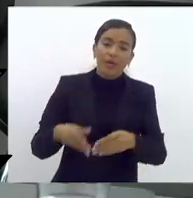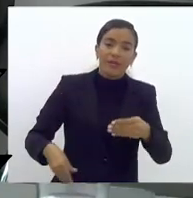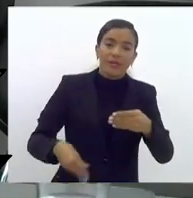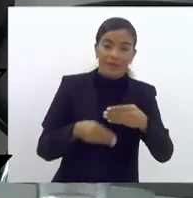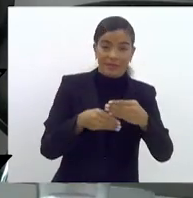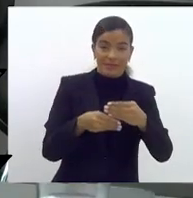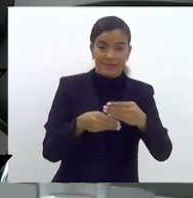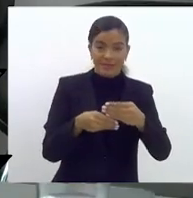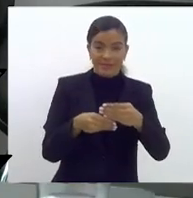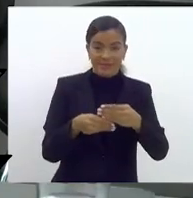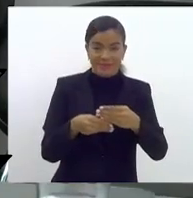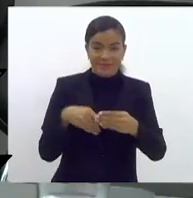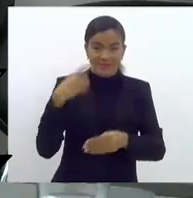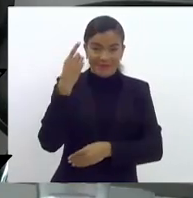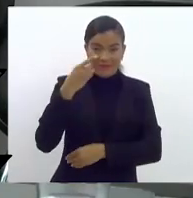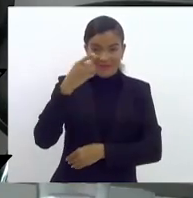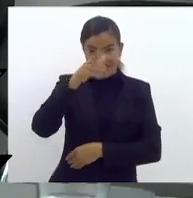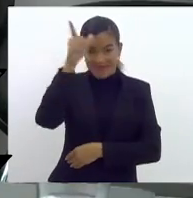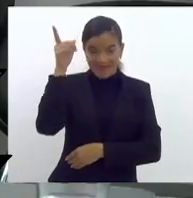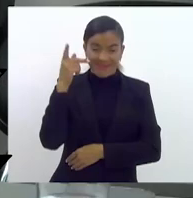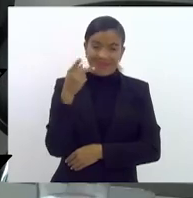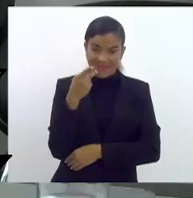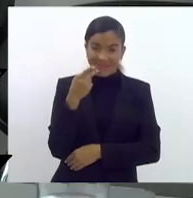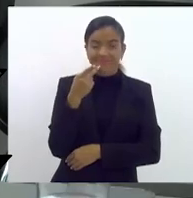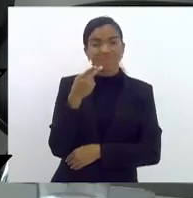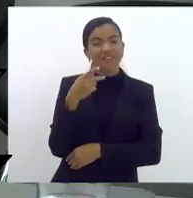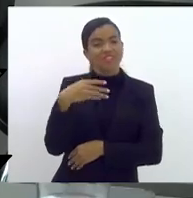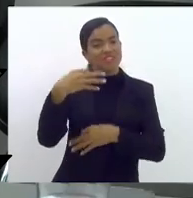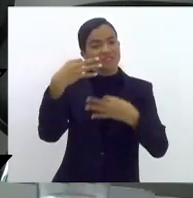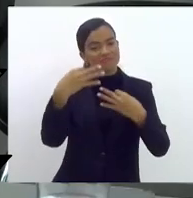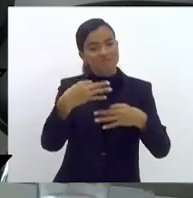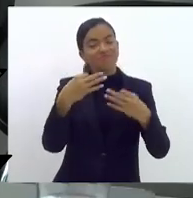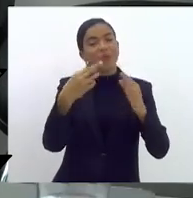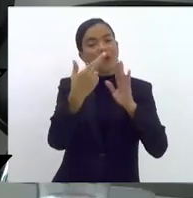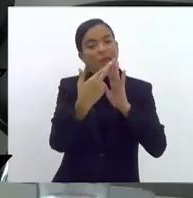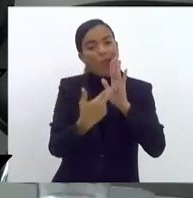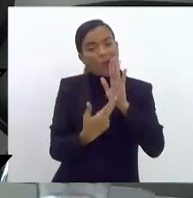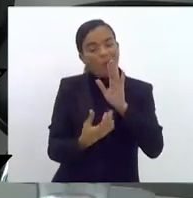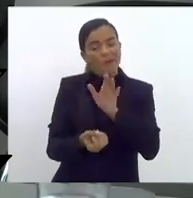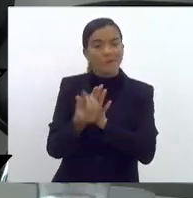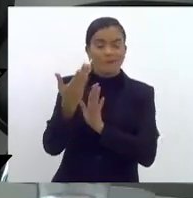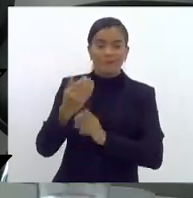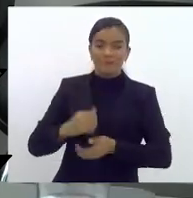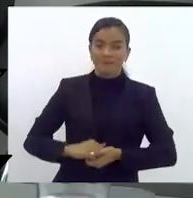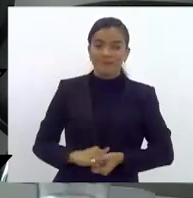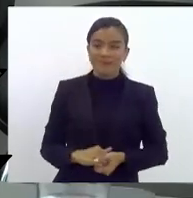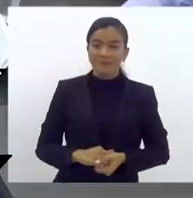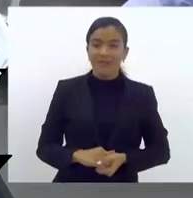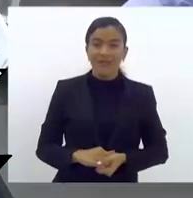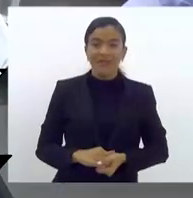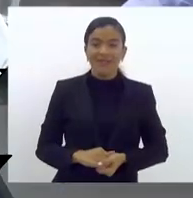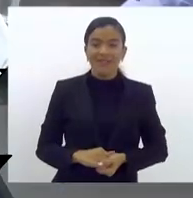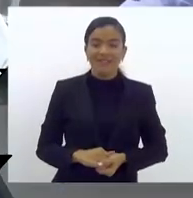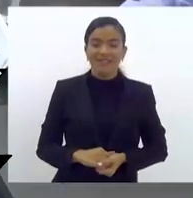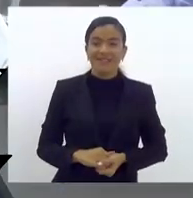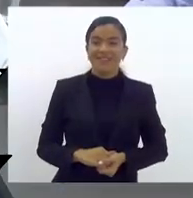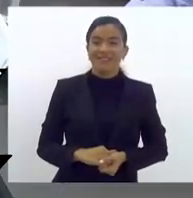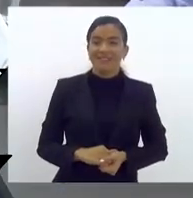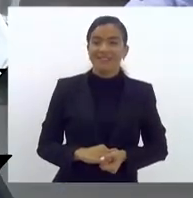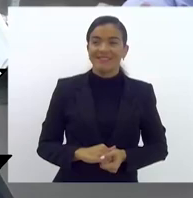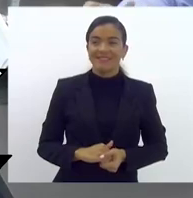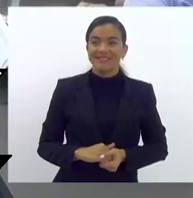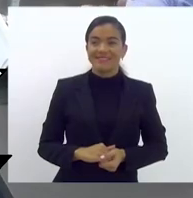é para a gente ter uma formulação assertiva para uma regulamentação bem o fato é que a gente